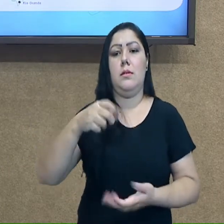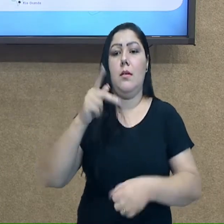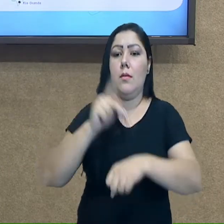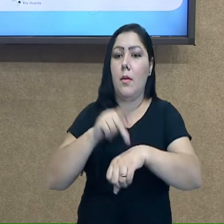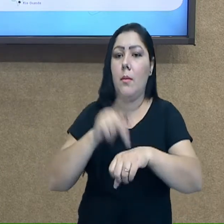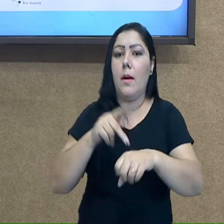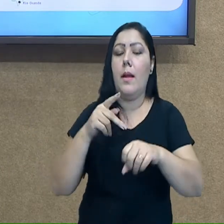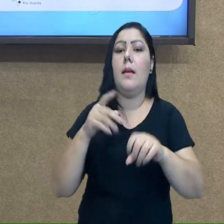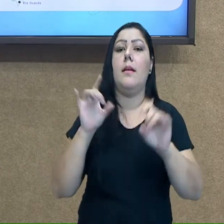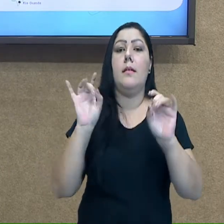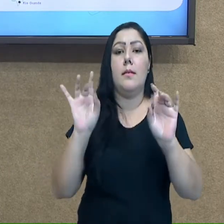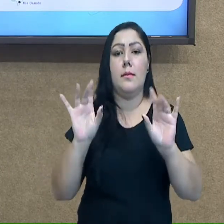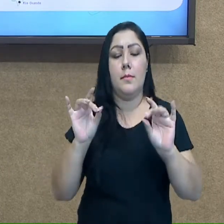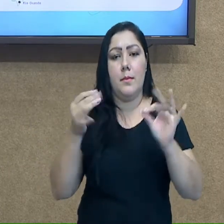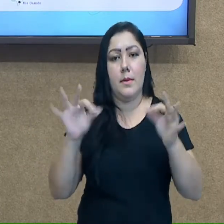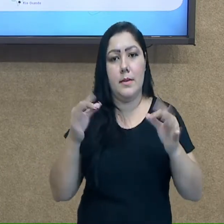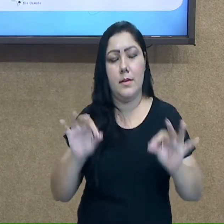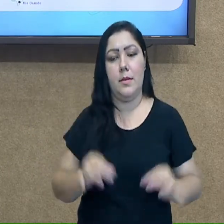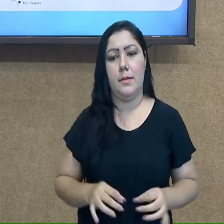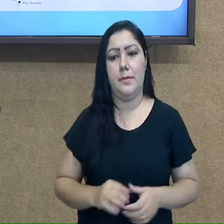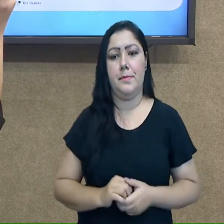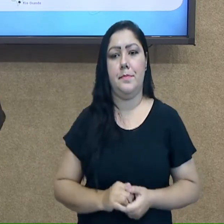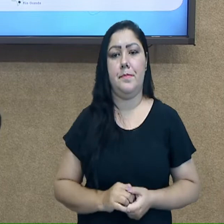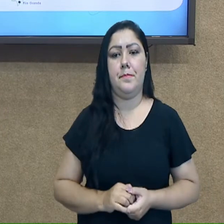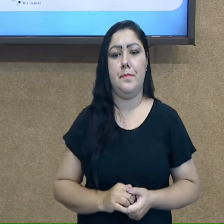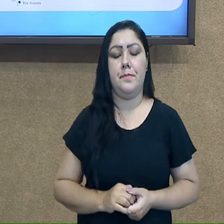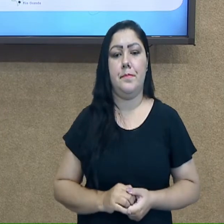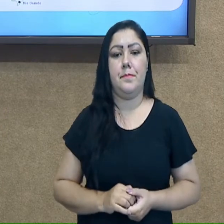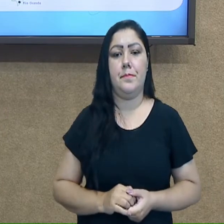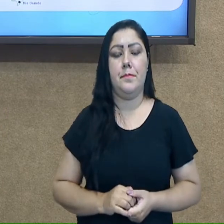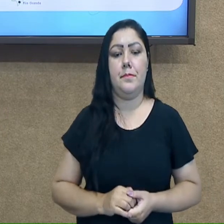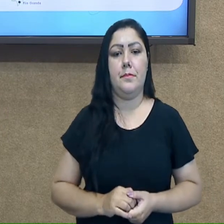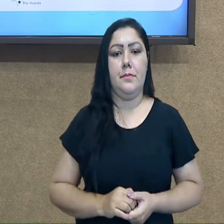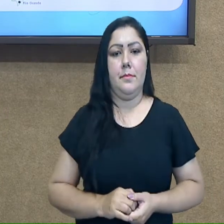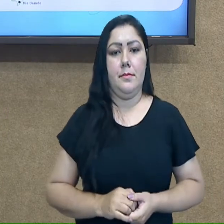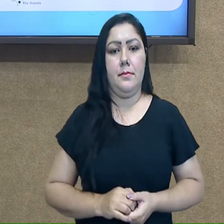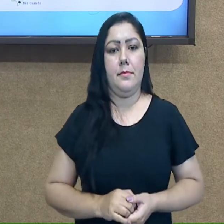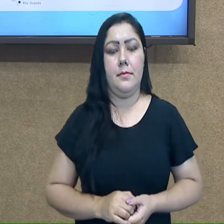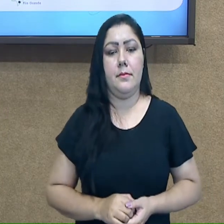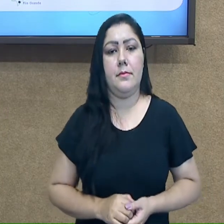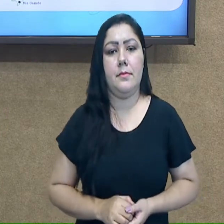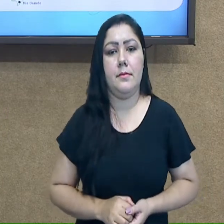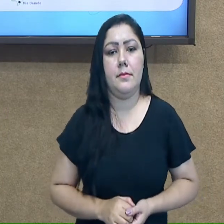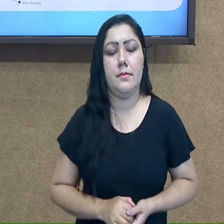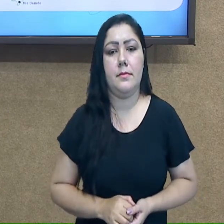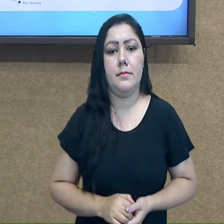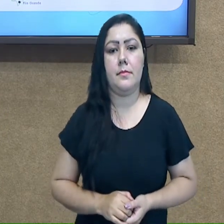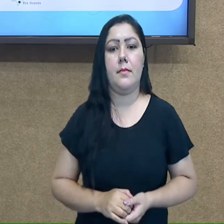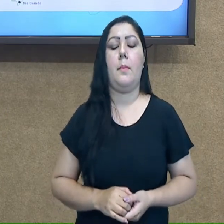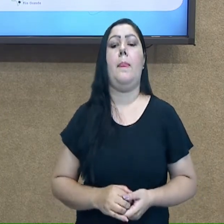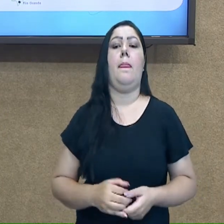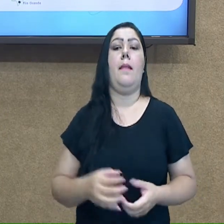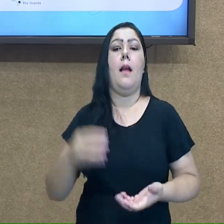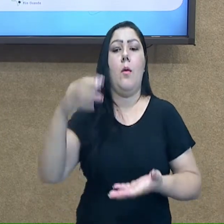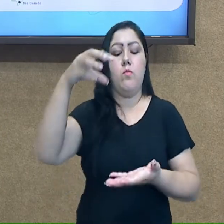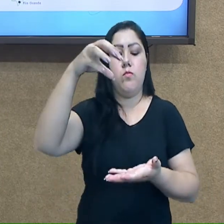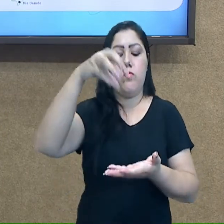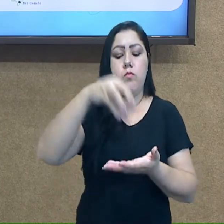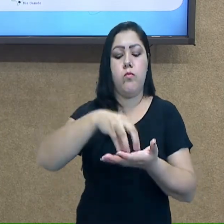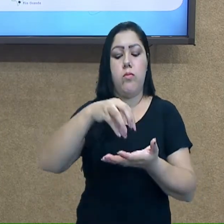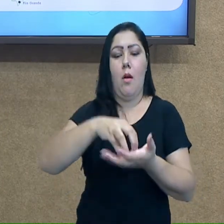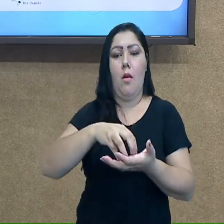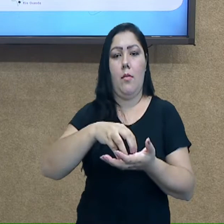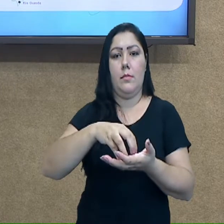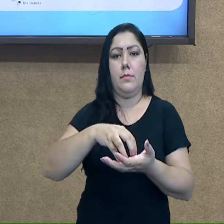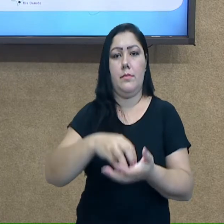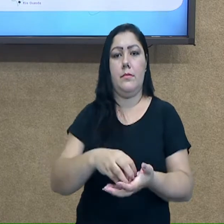a pecuária ela se acendeu. No interior, a pecuária também se consolidou como